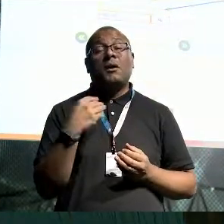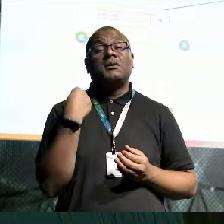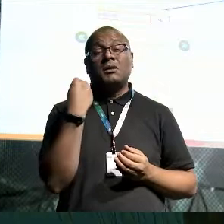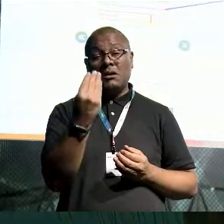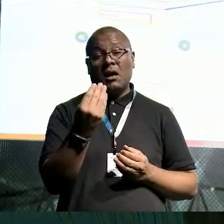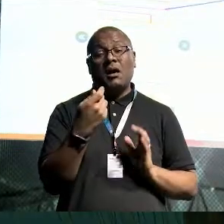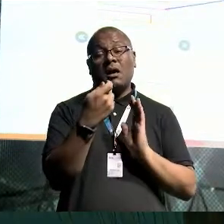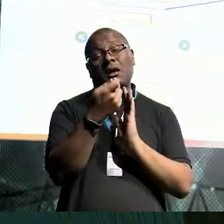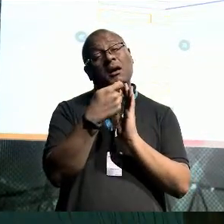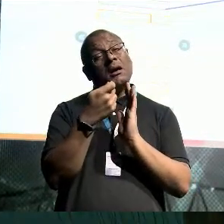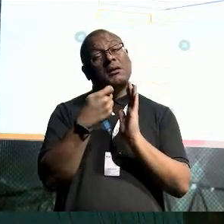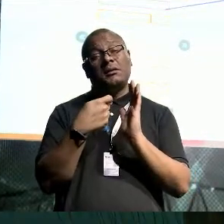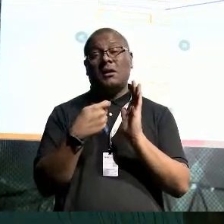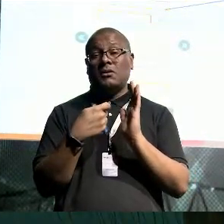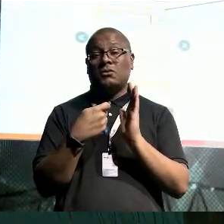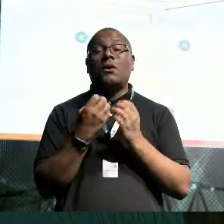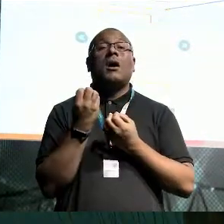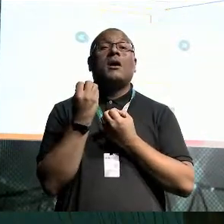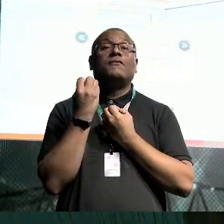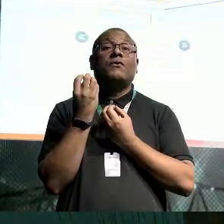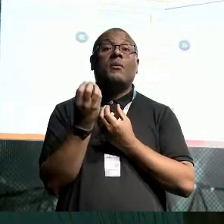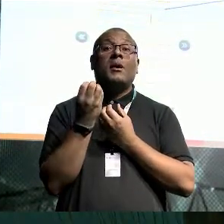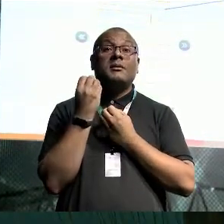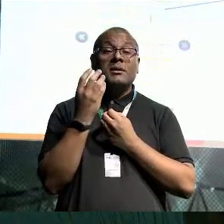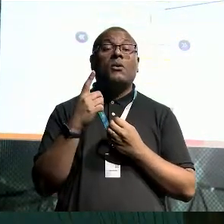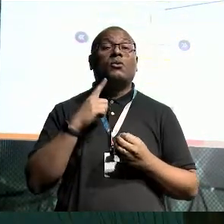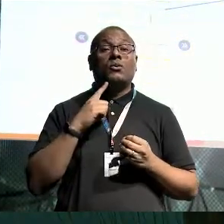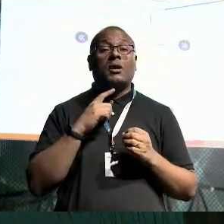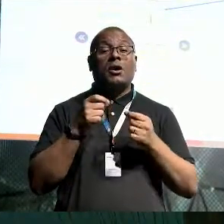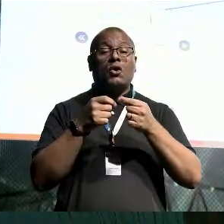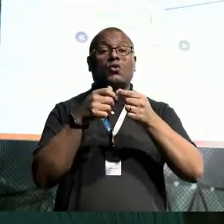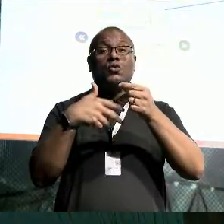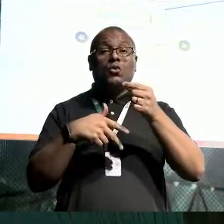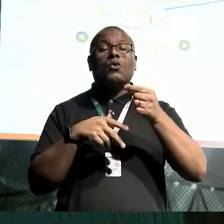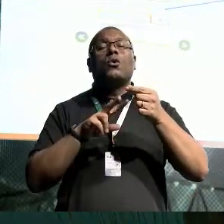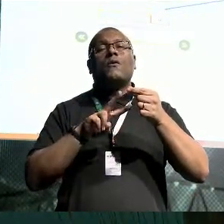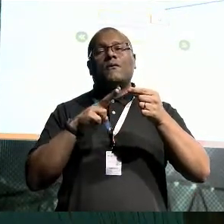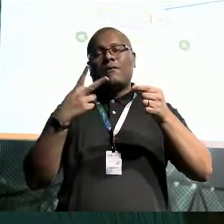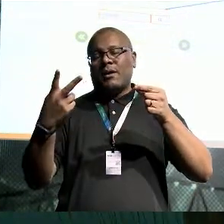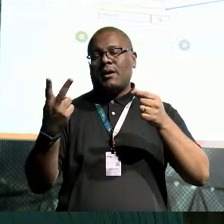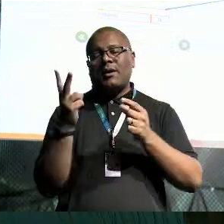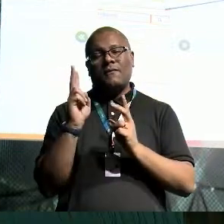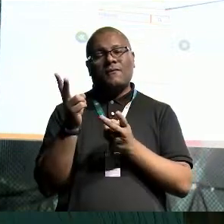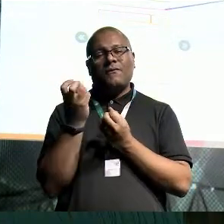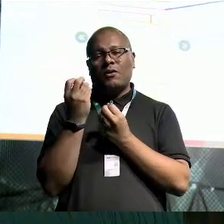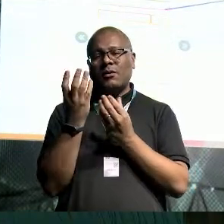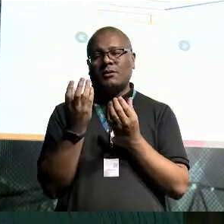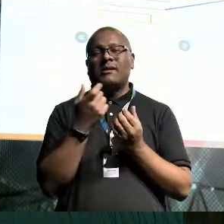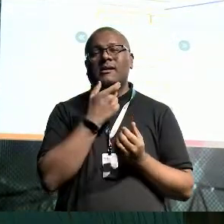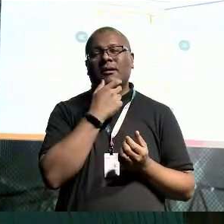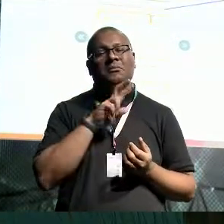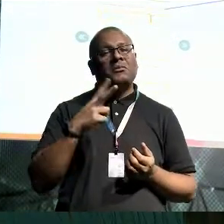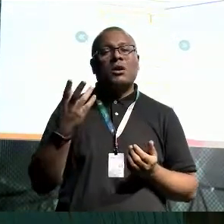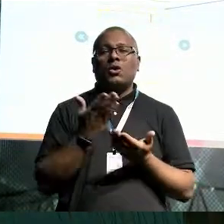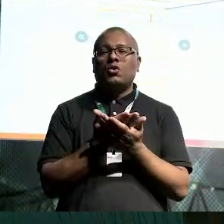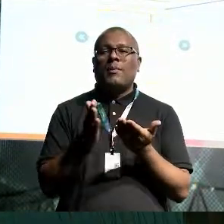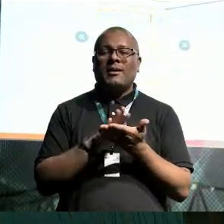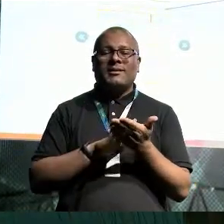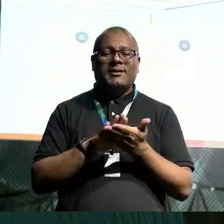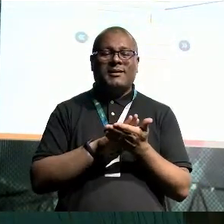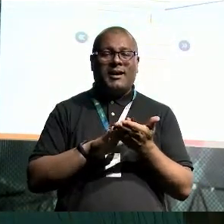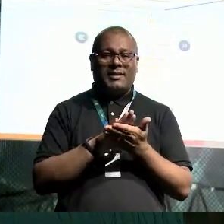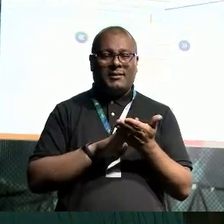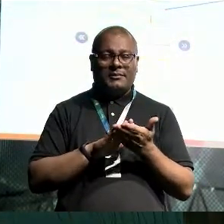somente os textos, você pega essa informação do texto, colocou ali no Google, ele vai te trazer a mesma informação que está em inglês. Você não vai perder